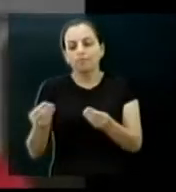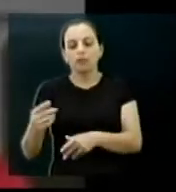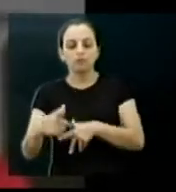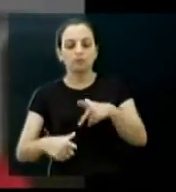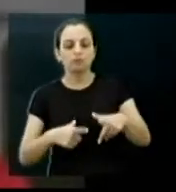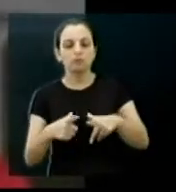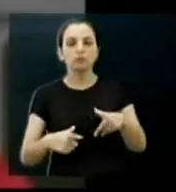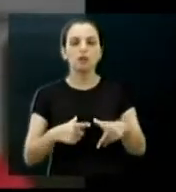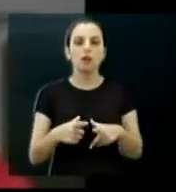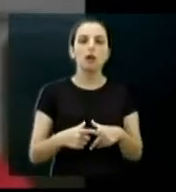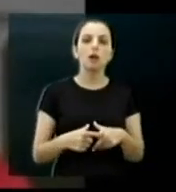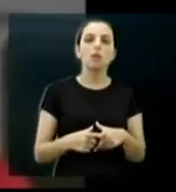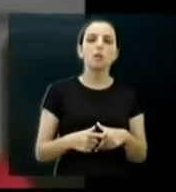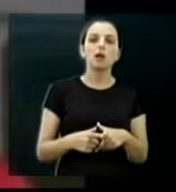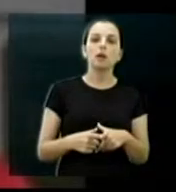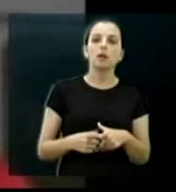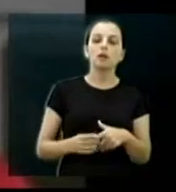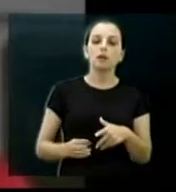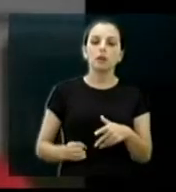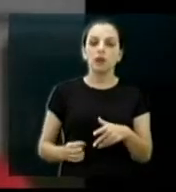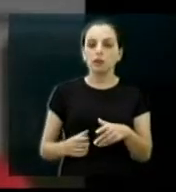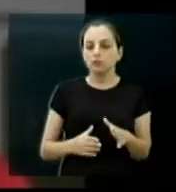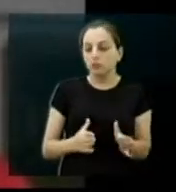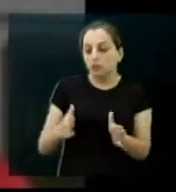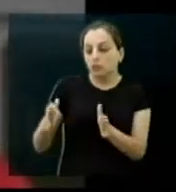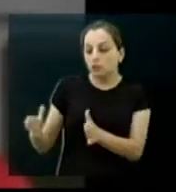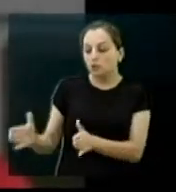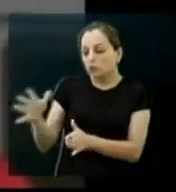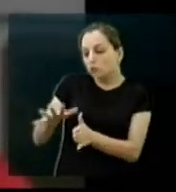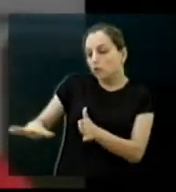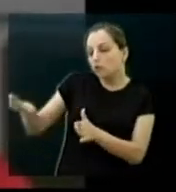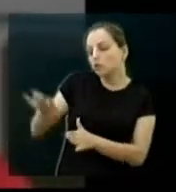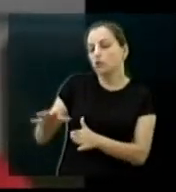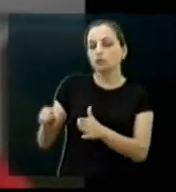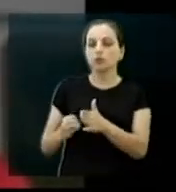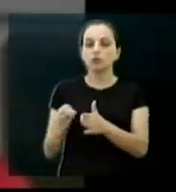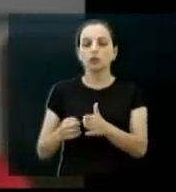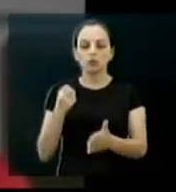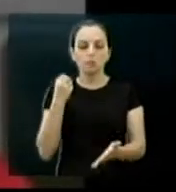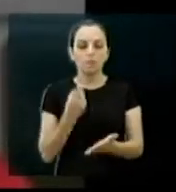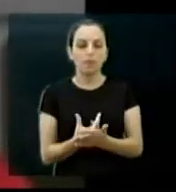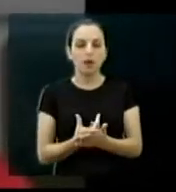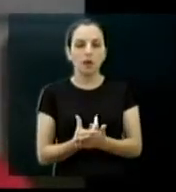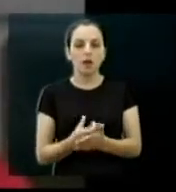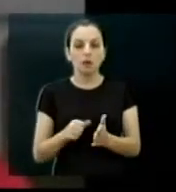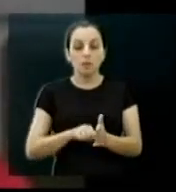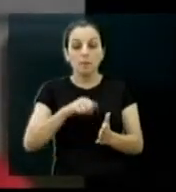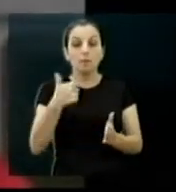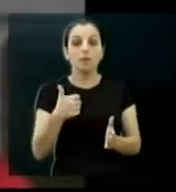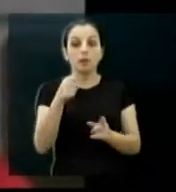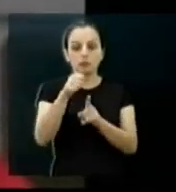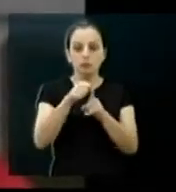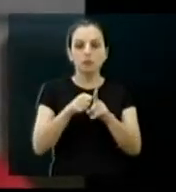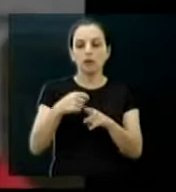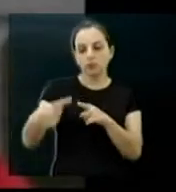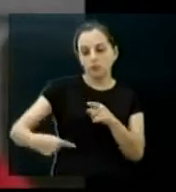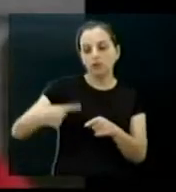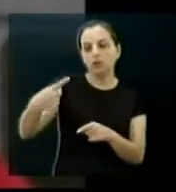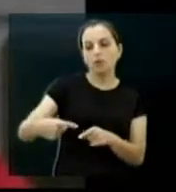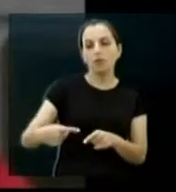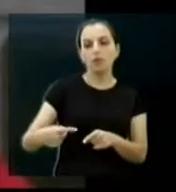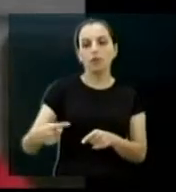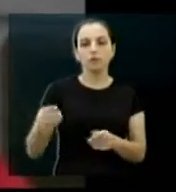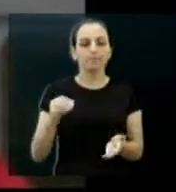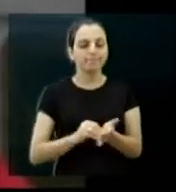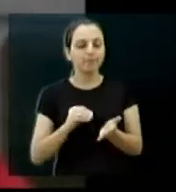interior com bons salários, que são pagos nos primeiros meses e depois recebem calote. Diante